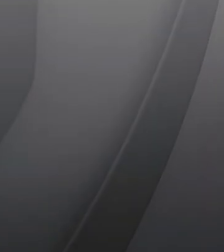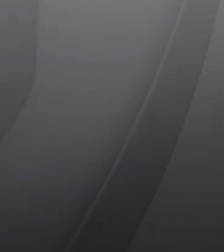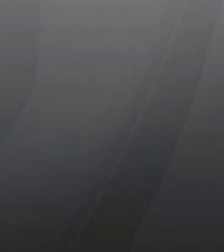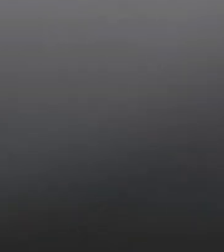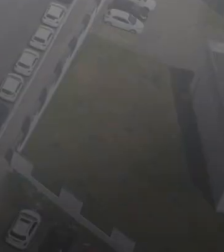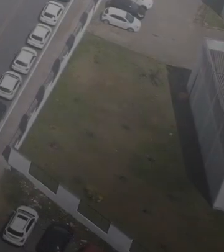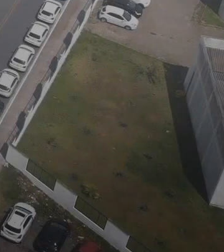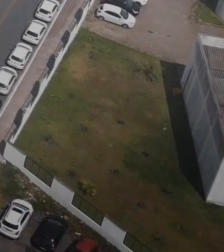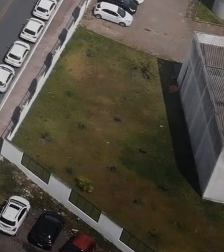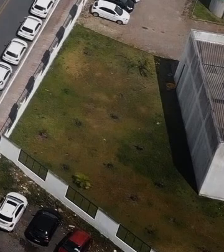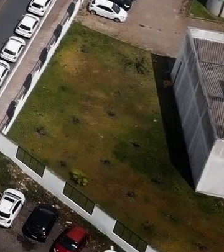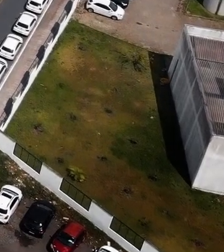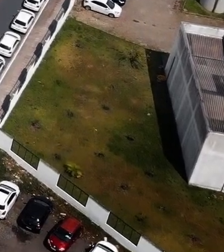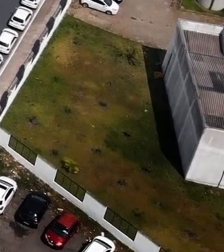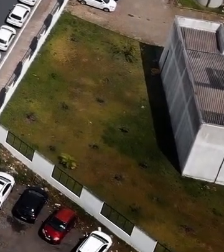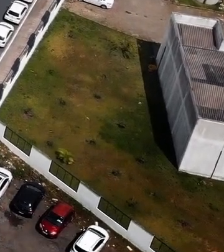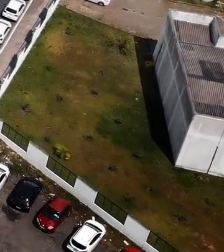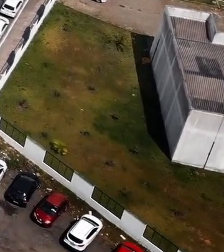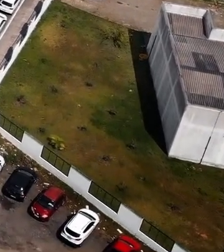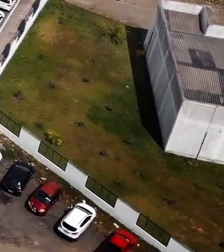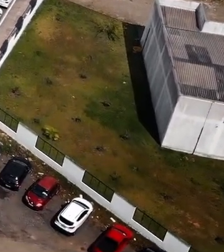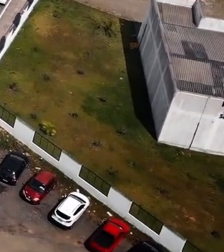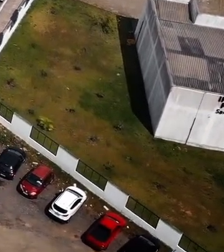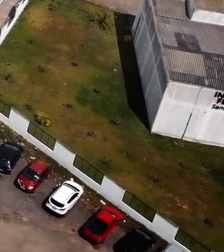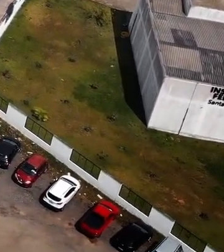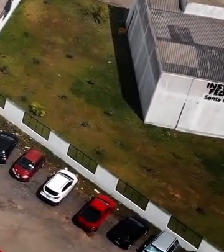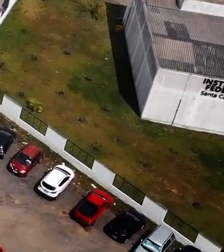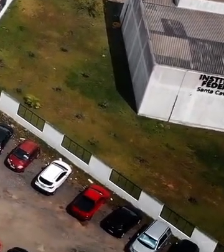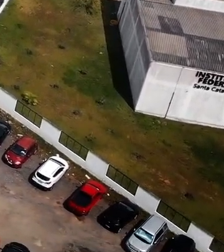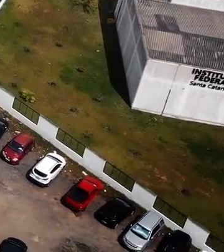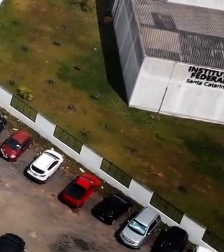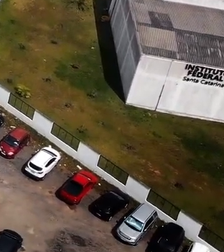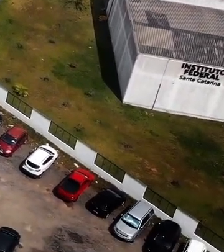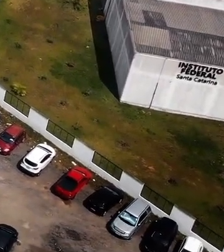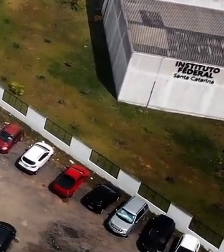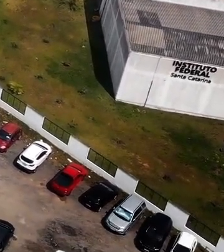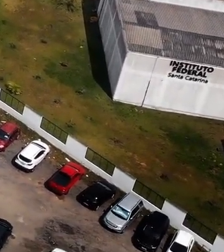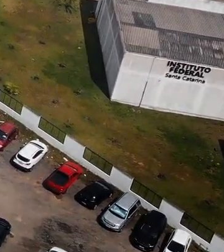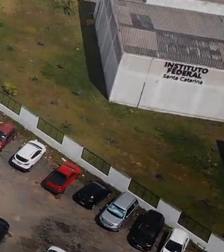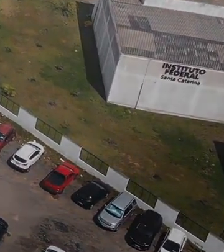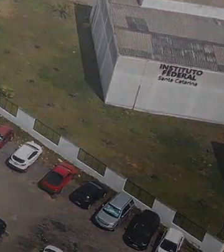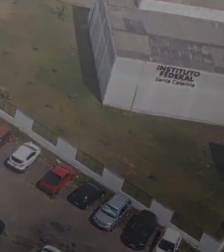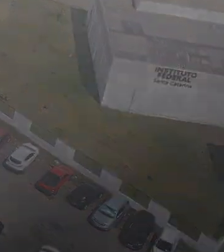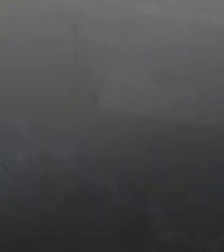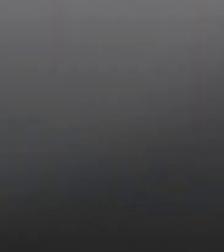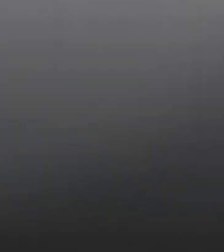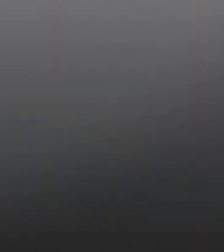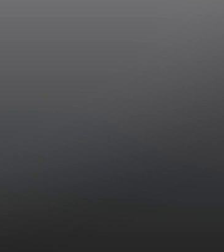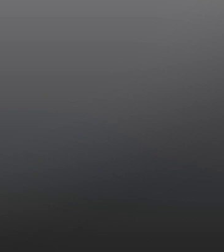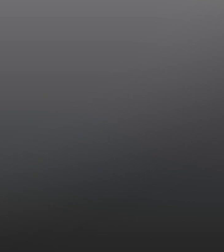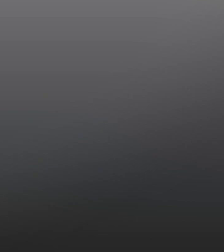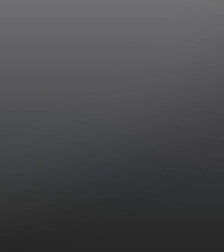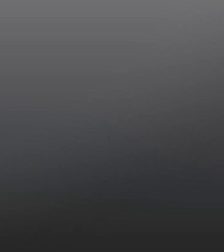X. Acompanhe todo o conteúdo do Poder Legislativo nas redes sociais.